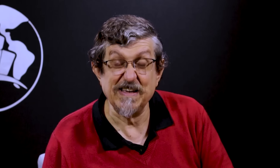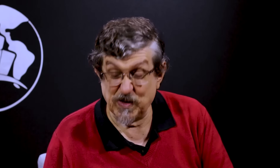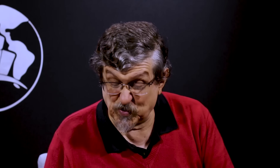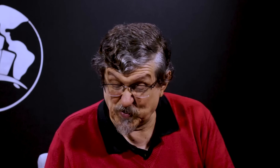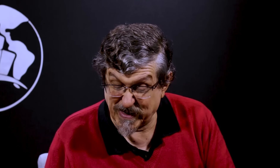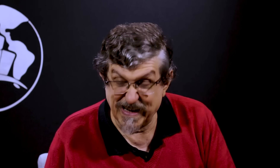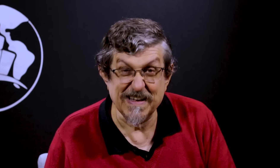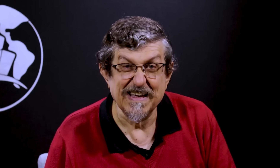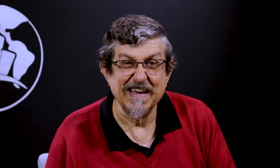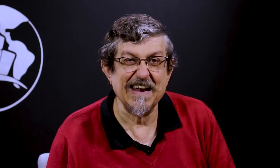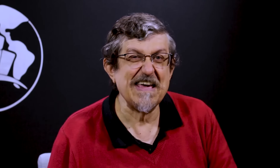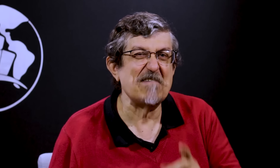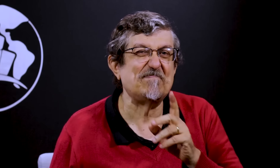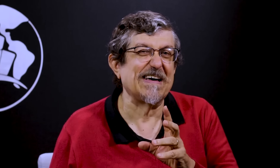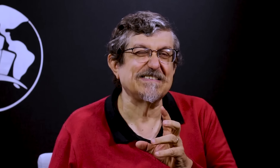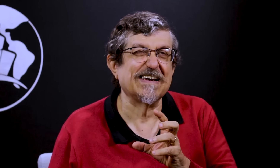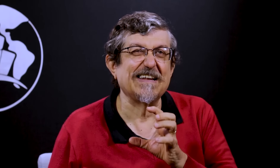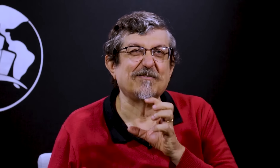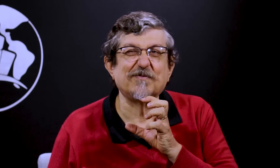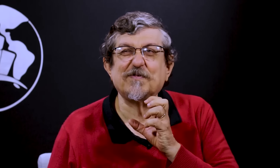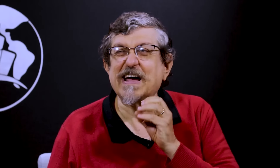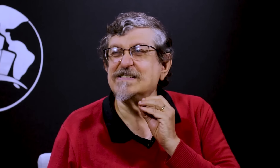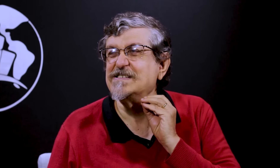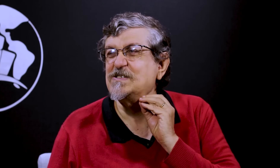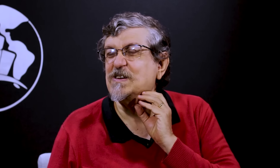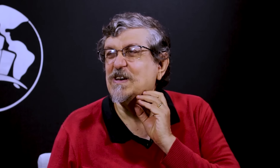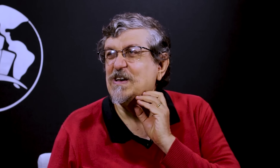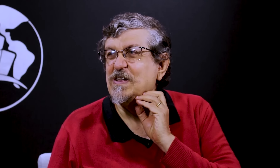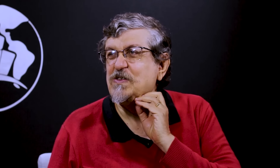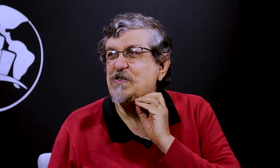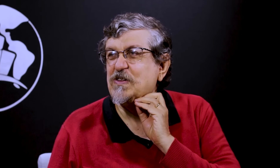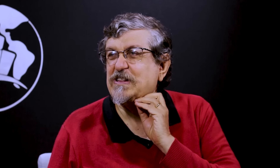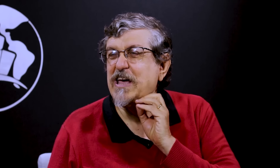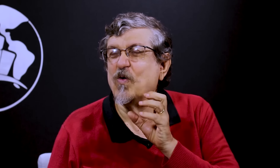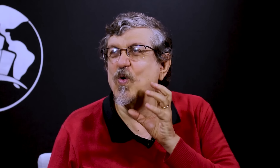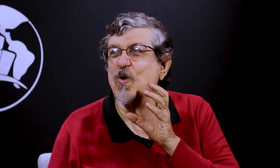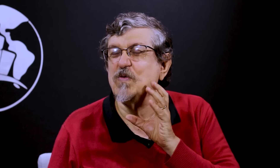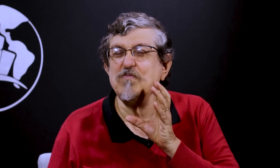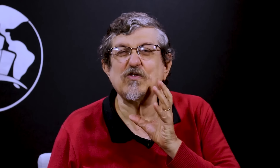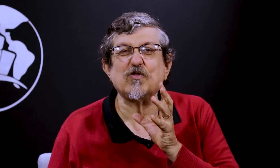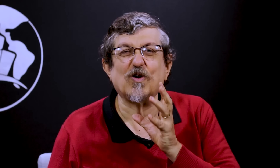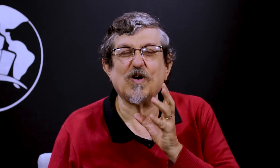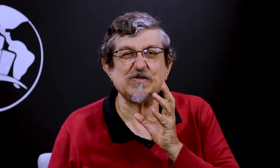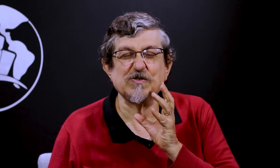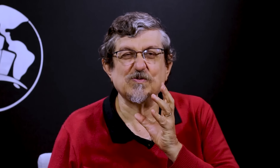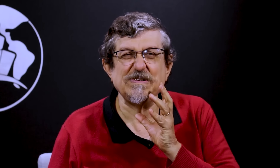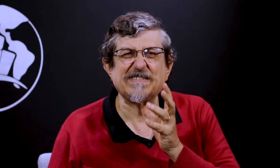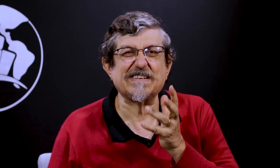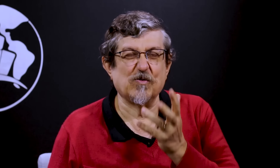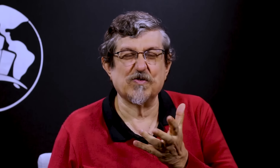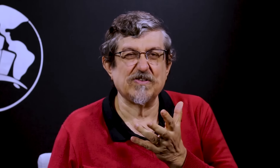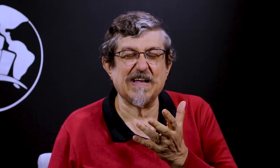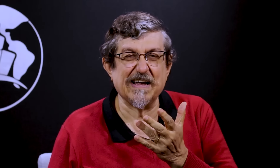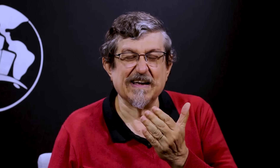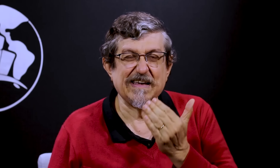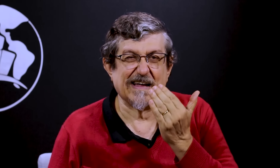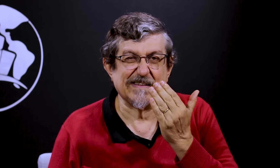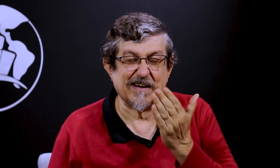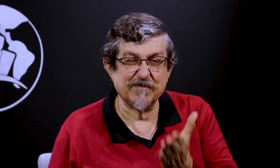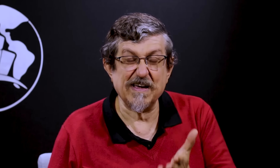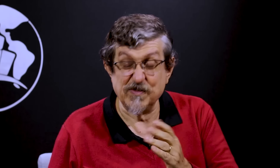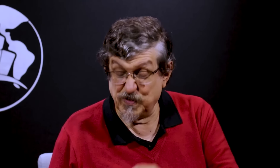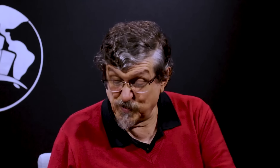fala isso para ele, ele repete aquela frase de teor missiológico extraordinária,